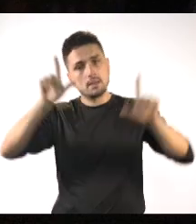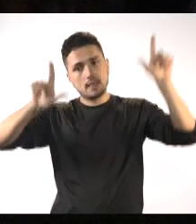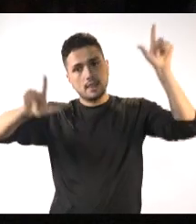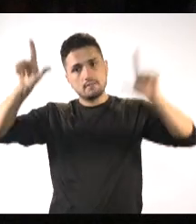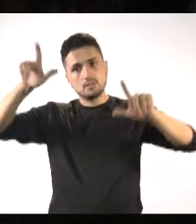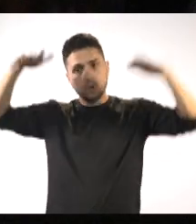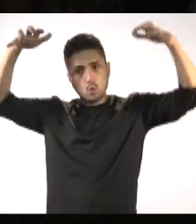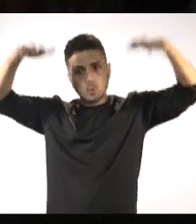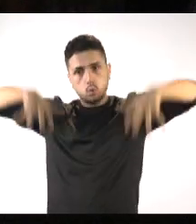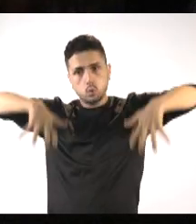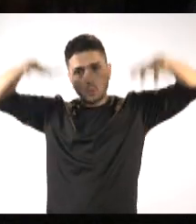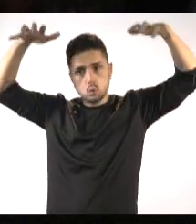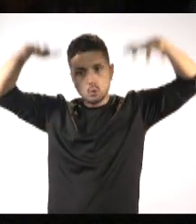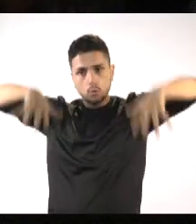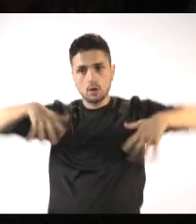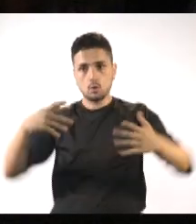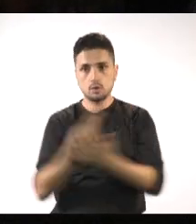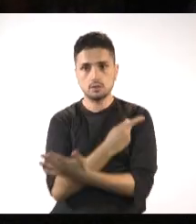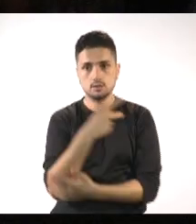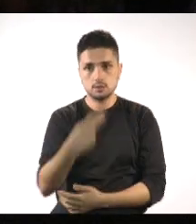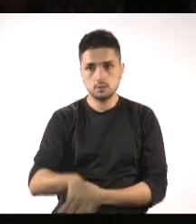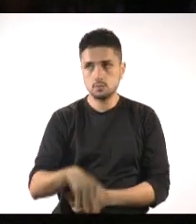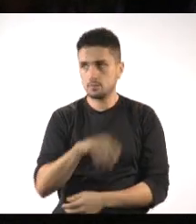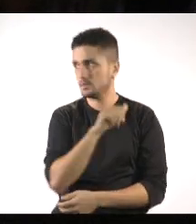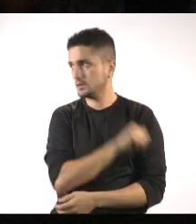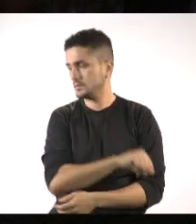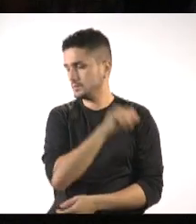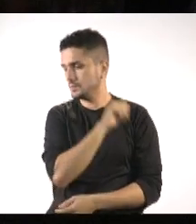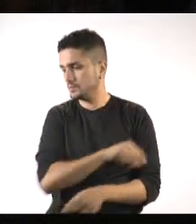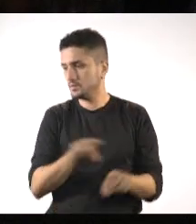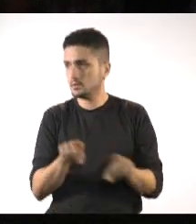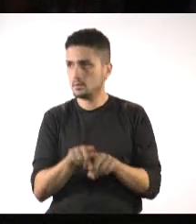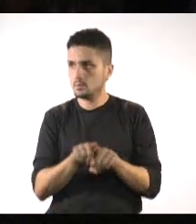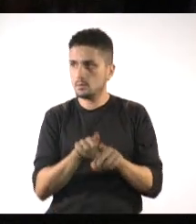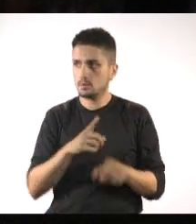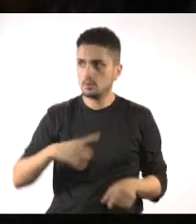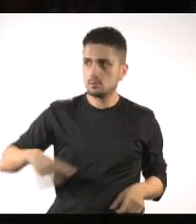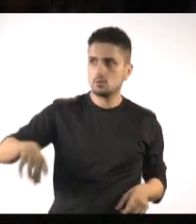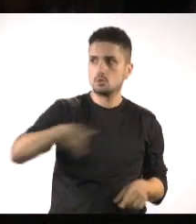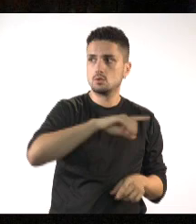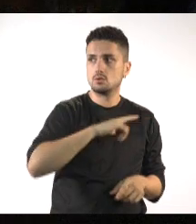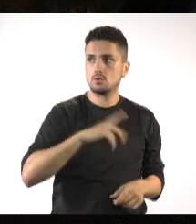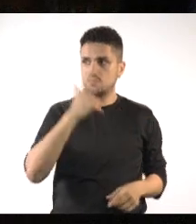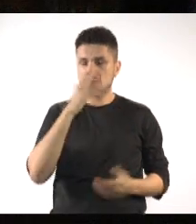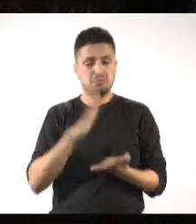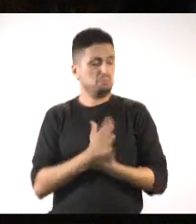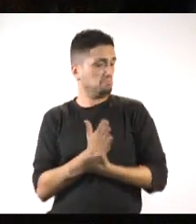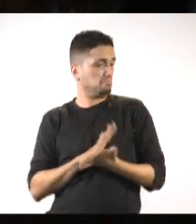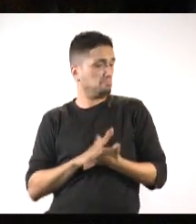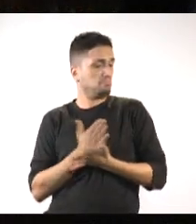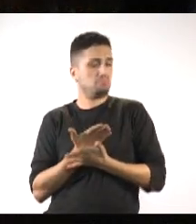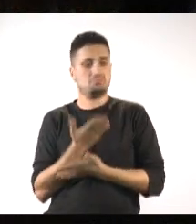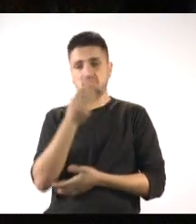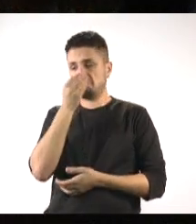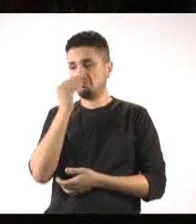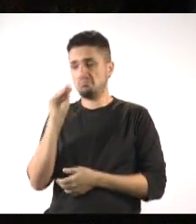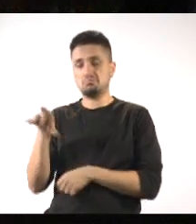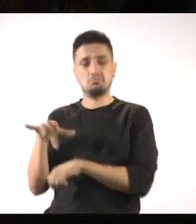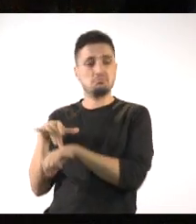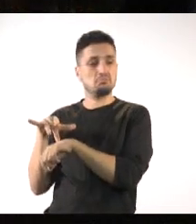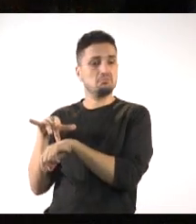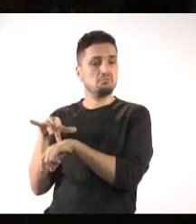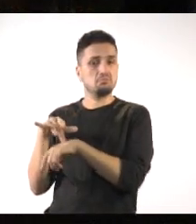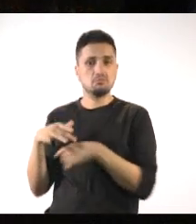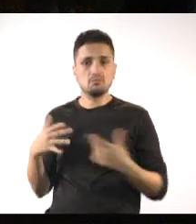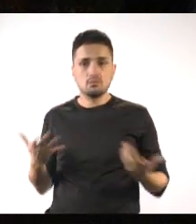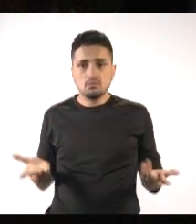enchentes que assolaram a cidade do Rio de Janeiro e adjacências, e também não me incomodar. Não me atingiu,